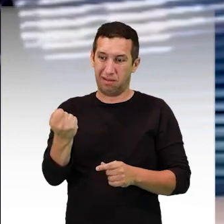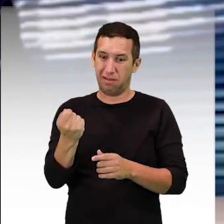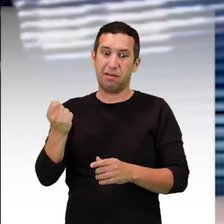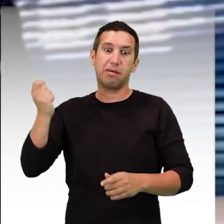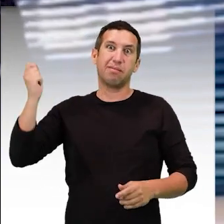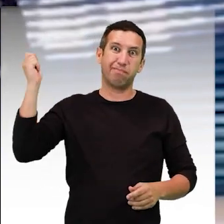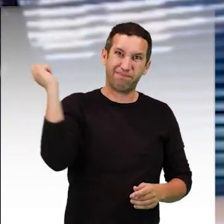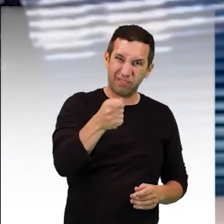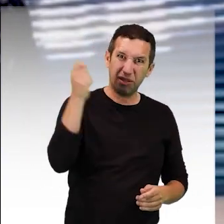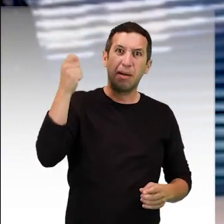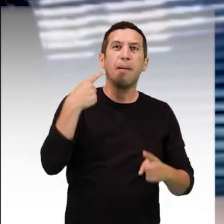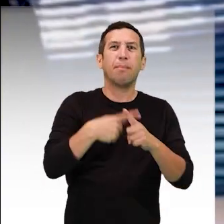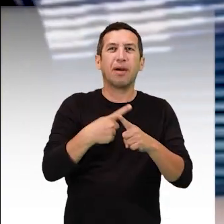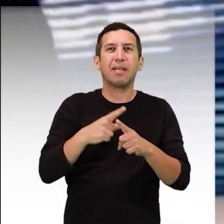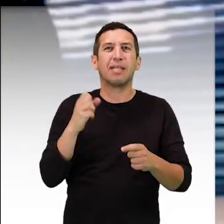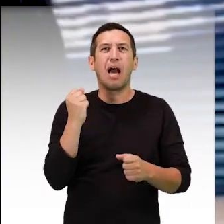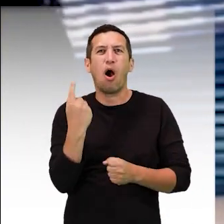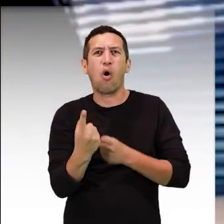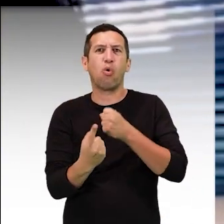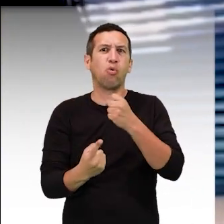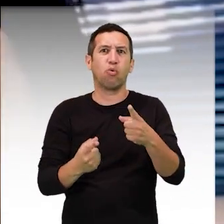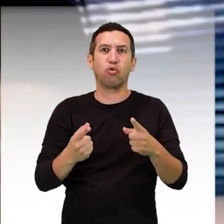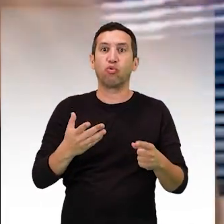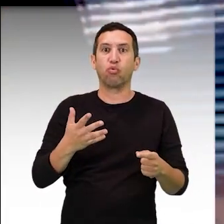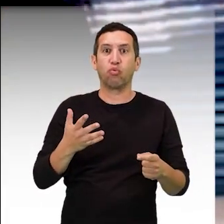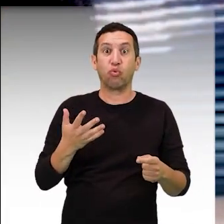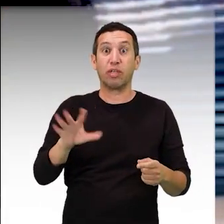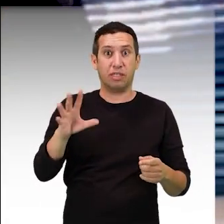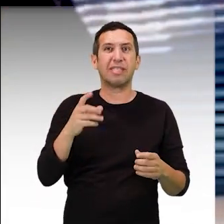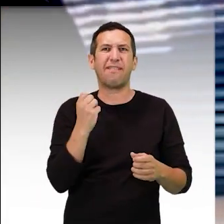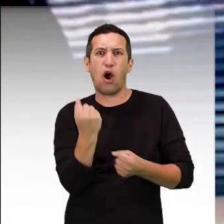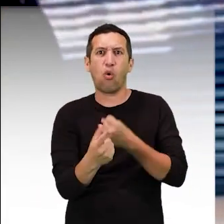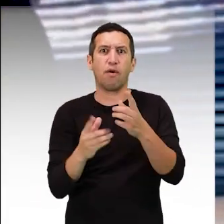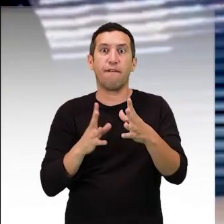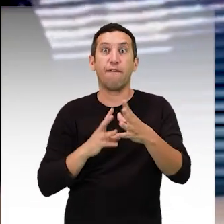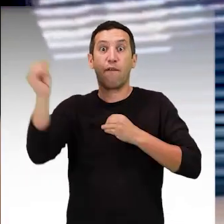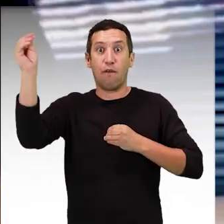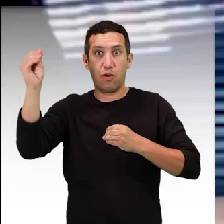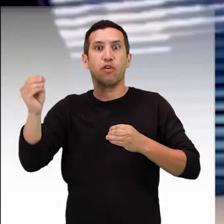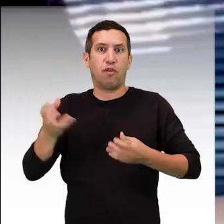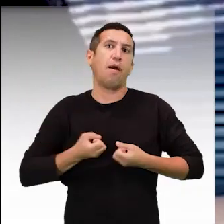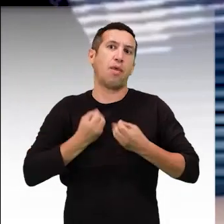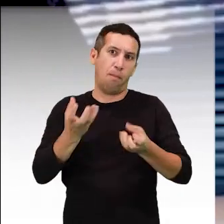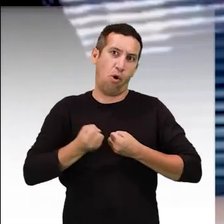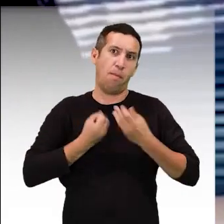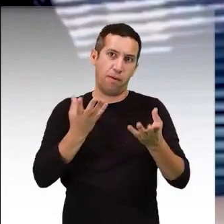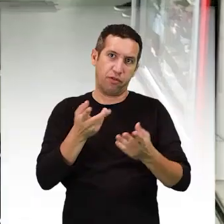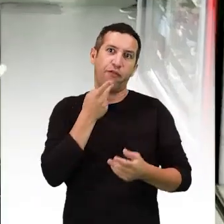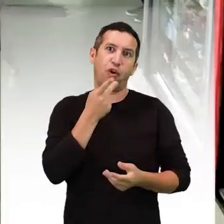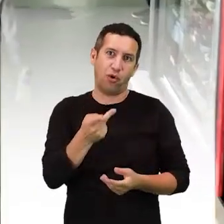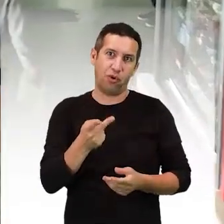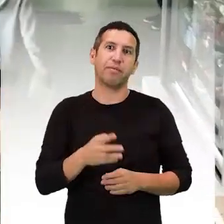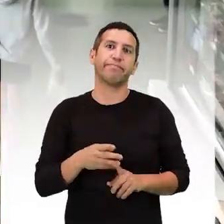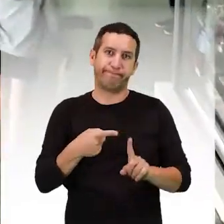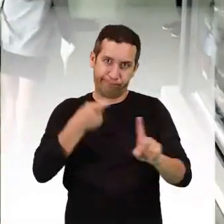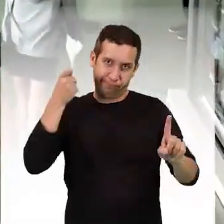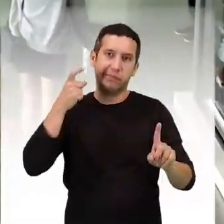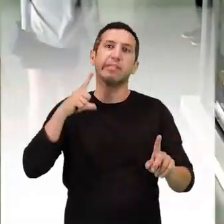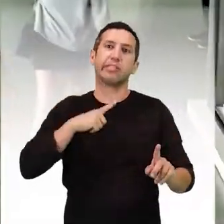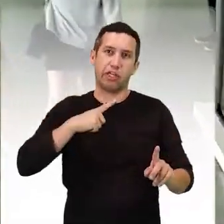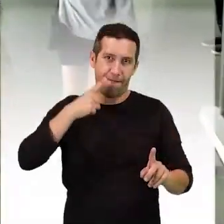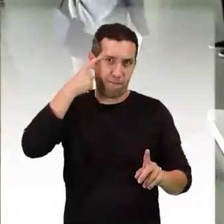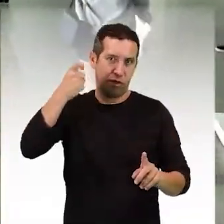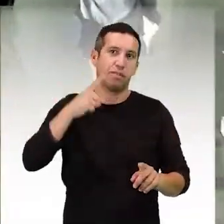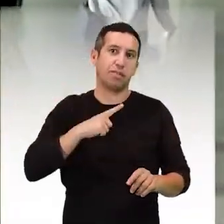que as outras trans que fugiram, que não se submeteram a essa situação, contaram em seus depoimentos. Ao contrário do que muita